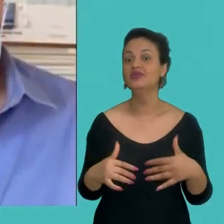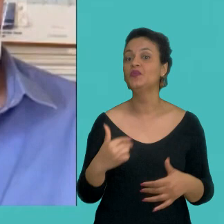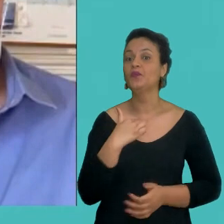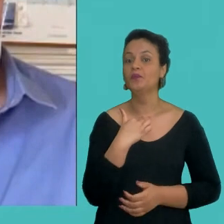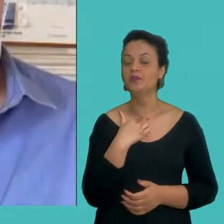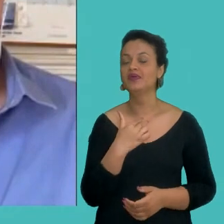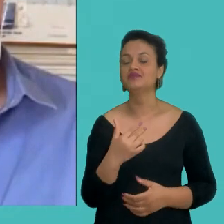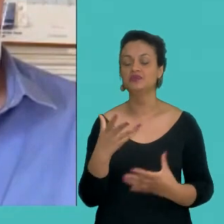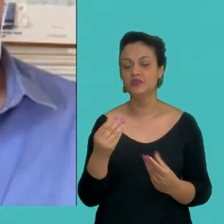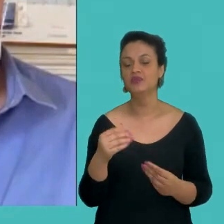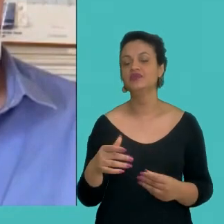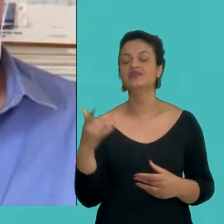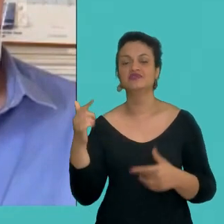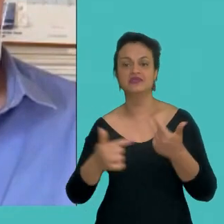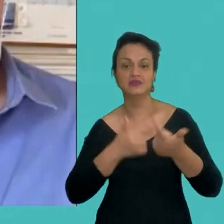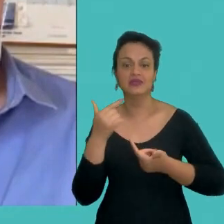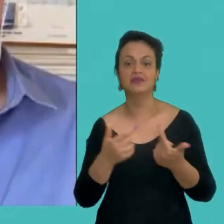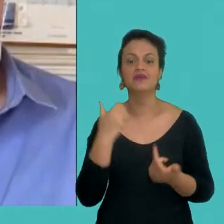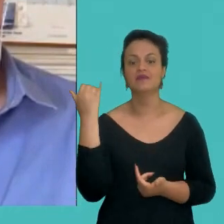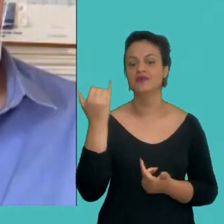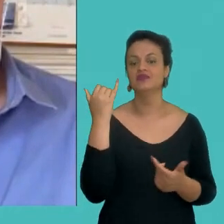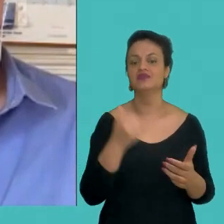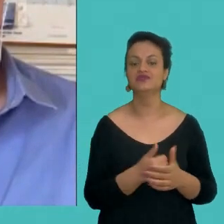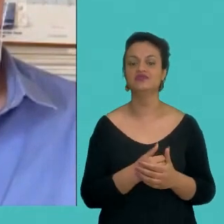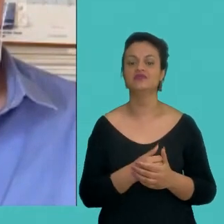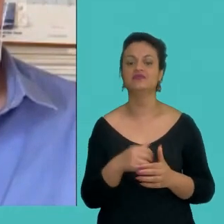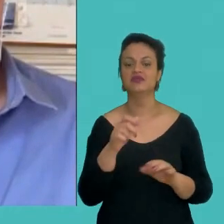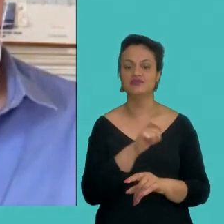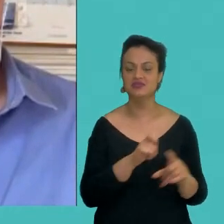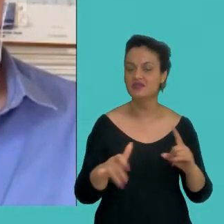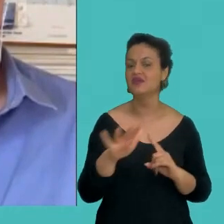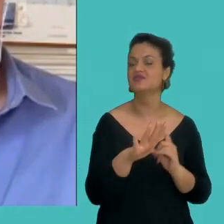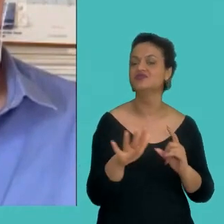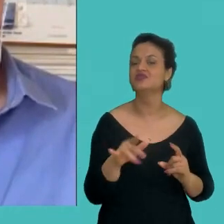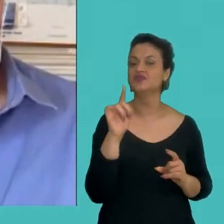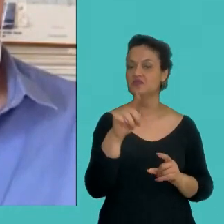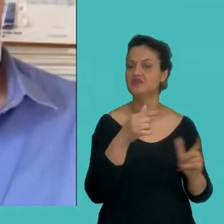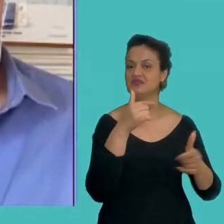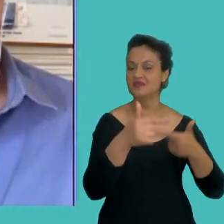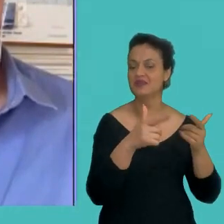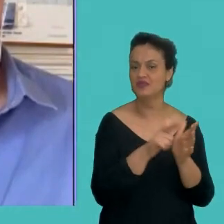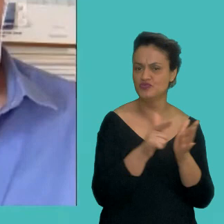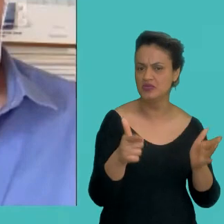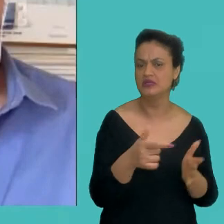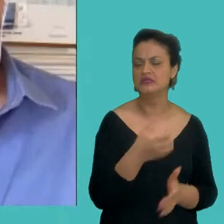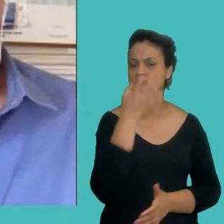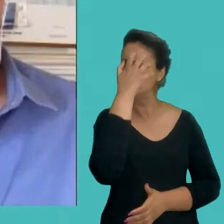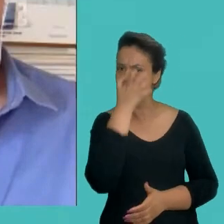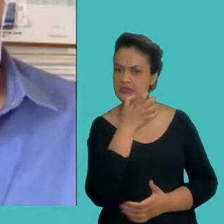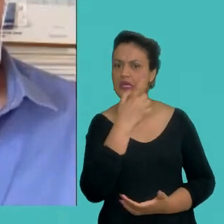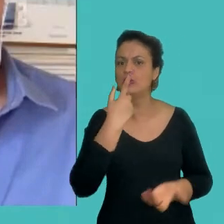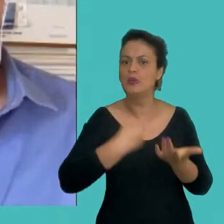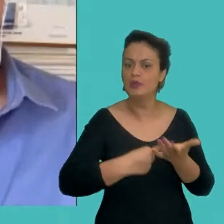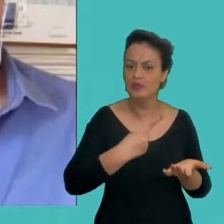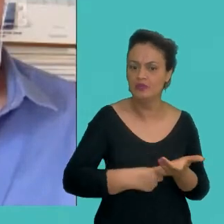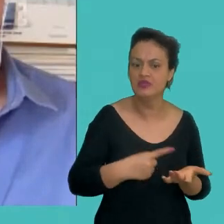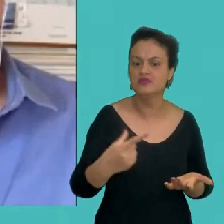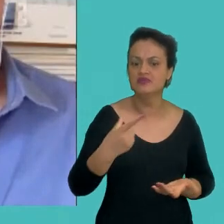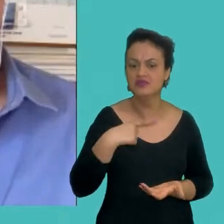tão turbulentos, né? Você tem prestado um trabalho muito relevante à nossa sociedade, com um jornalismo